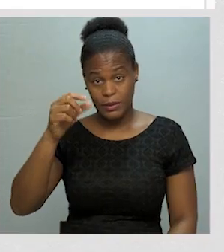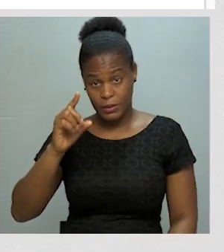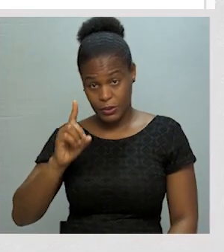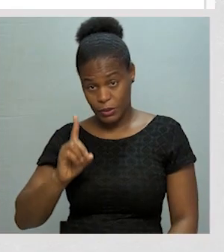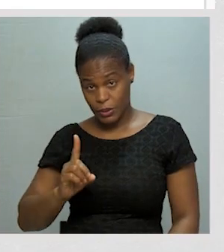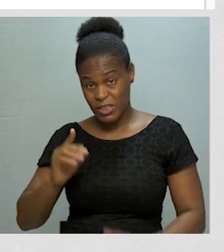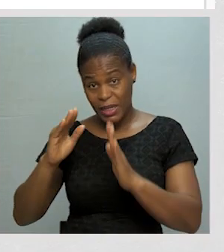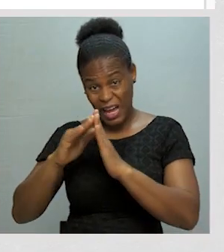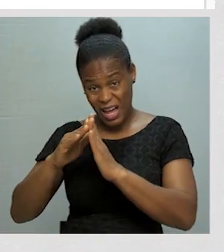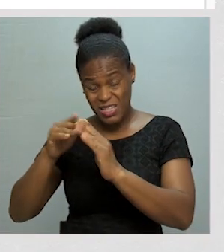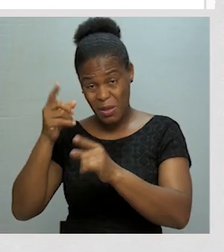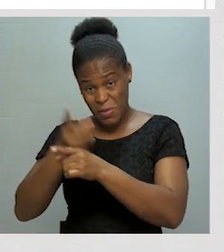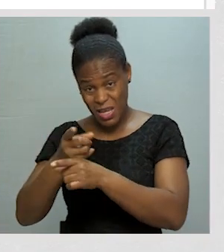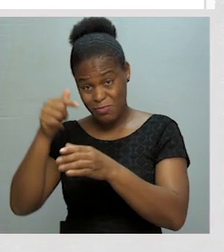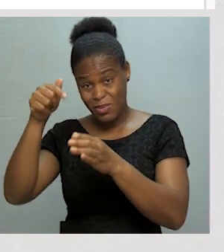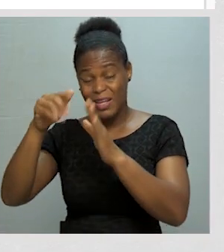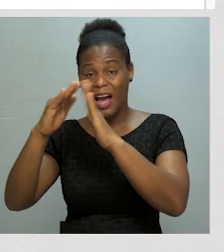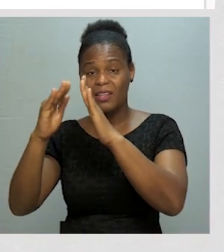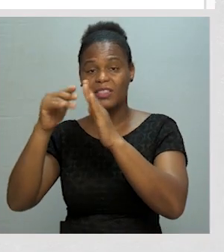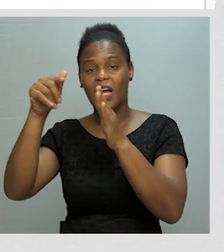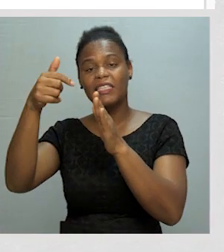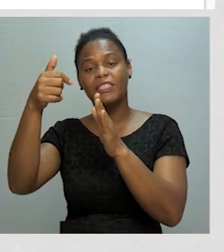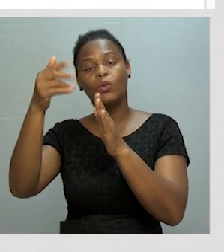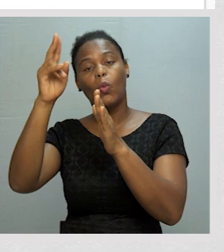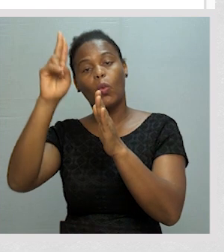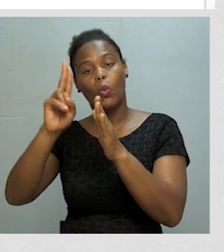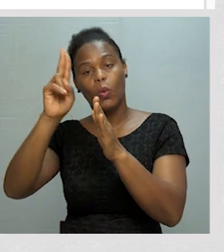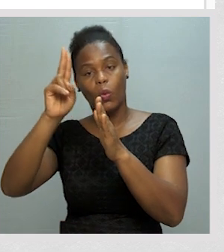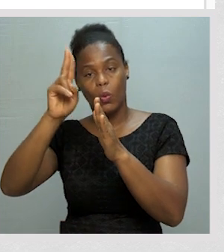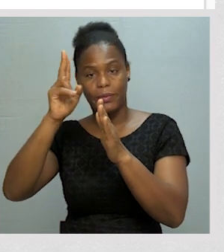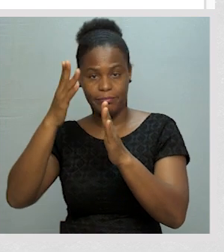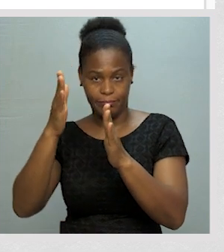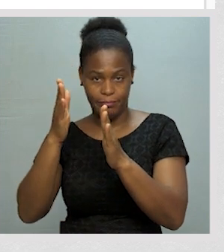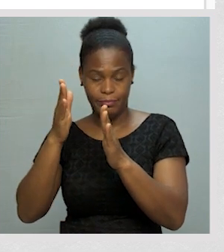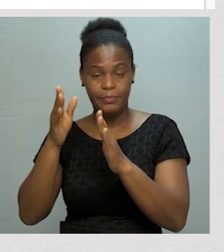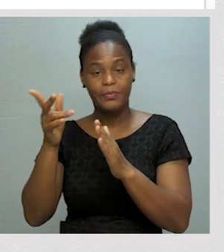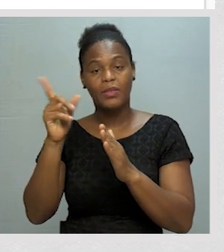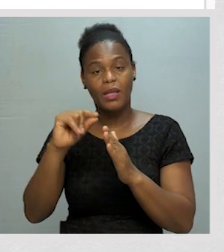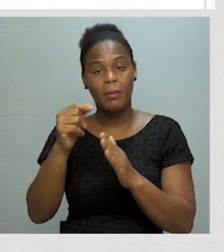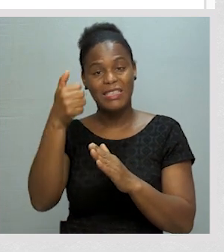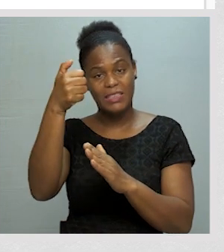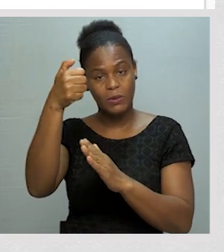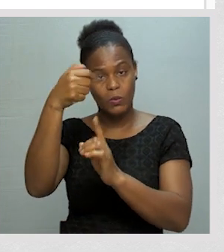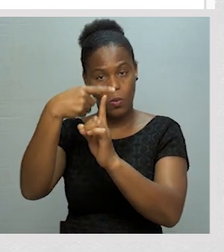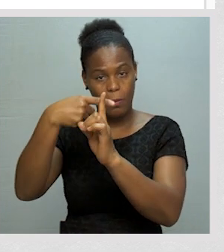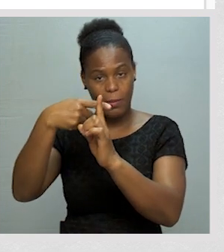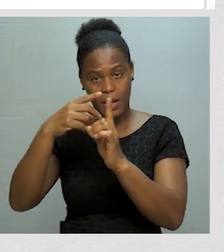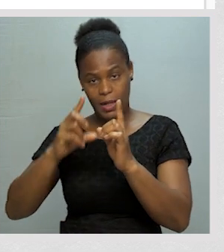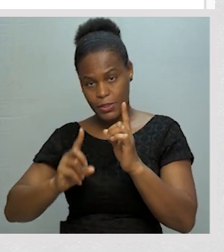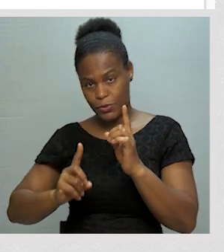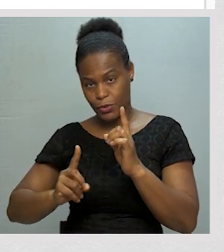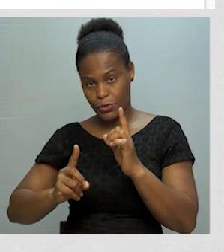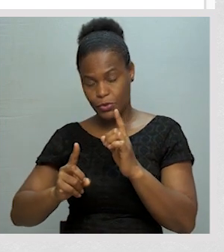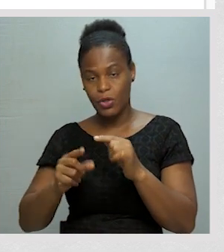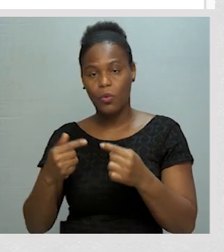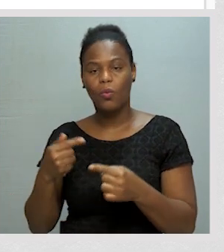4 dezenas e 5 unidades. E no 36, temos